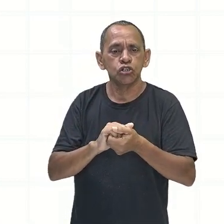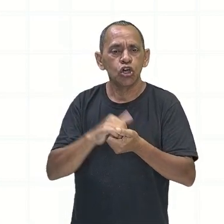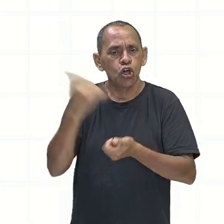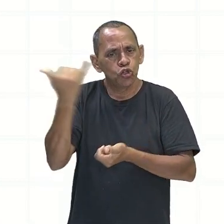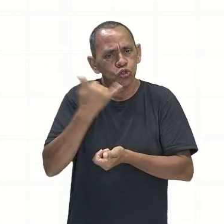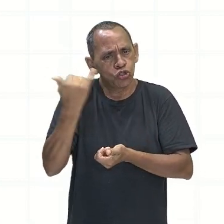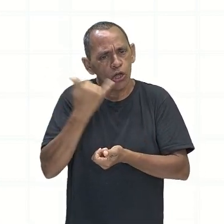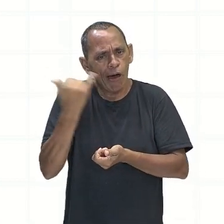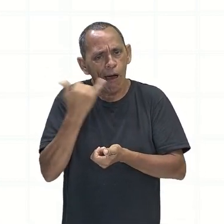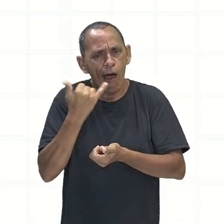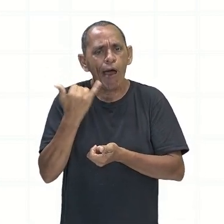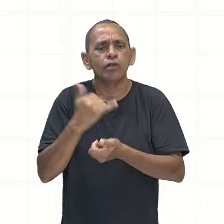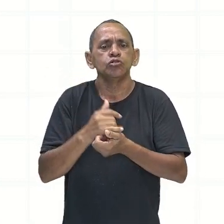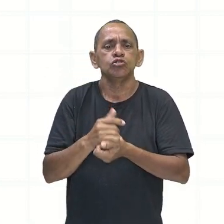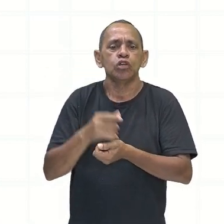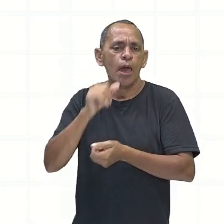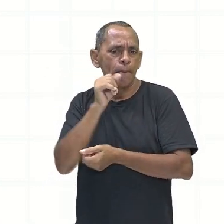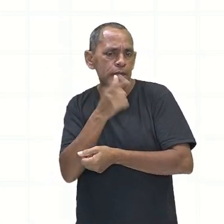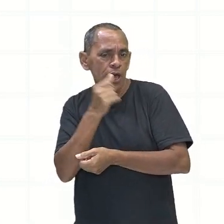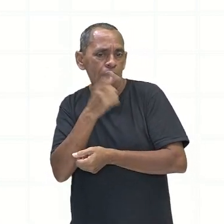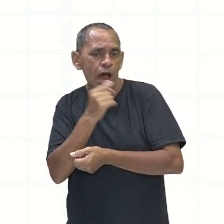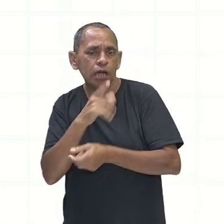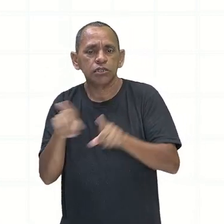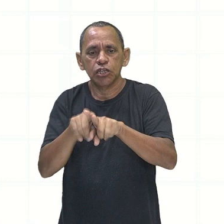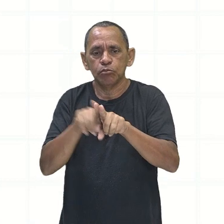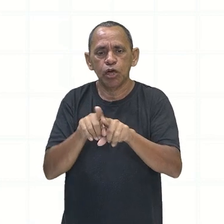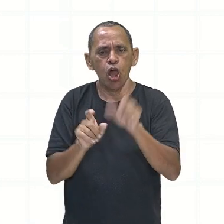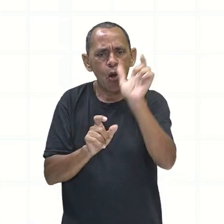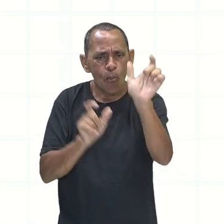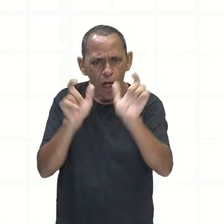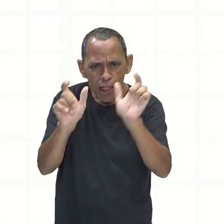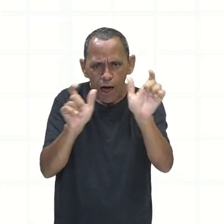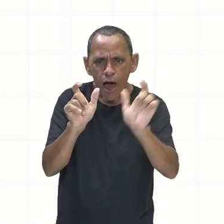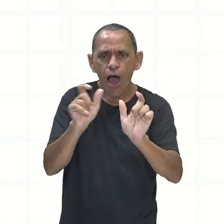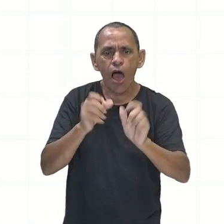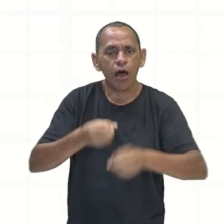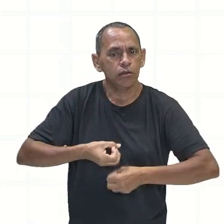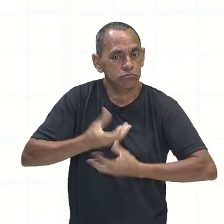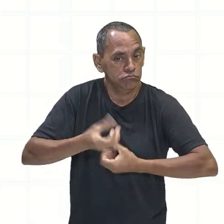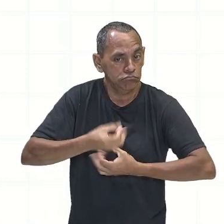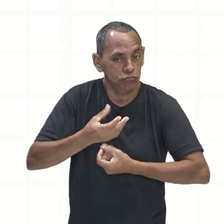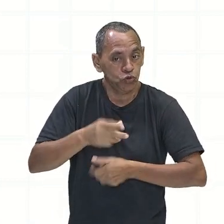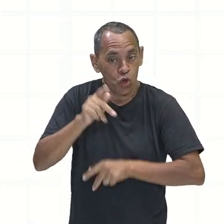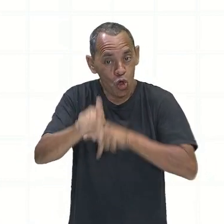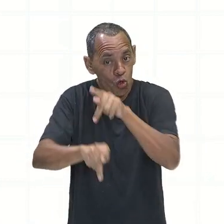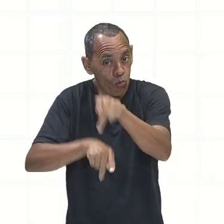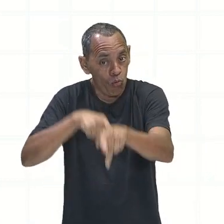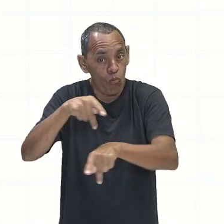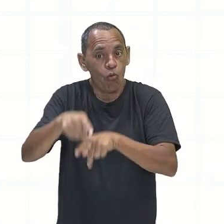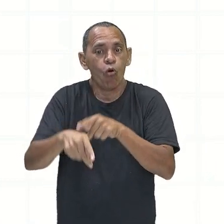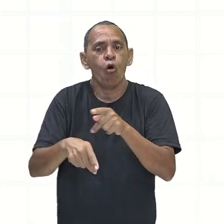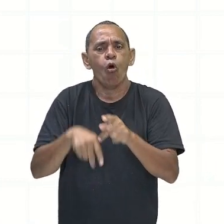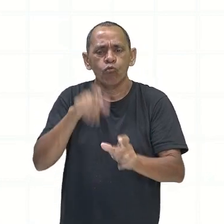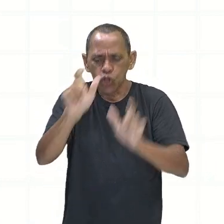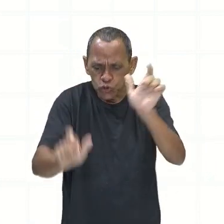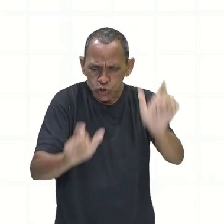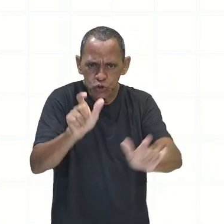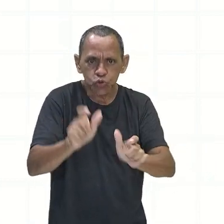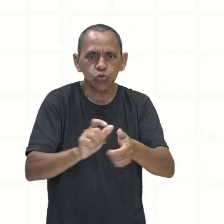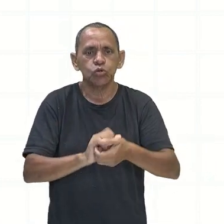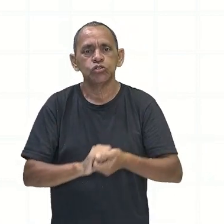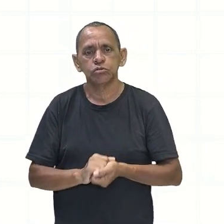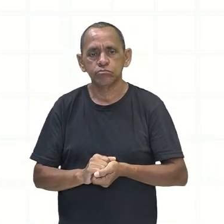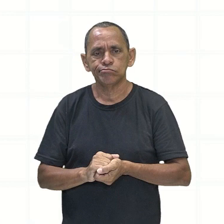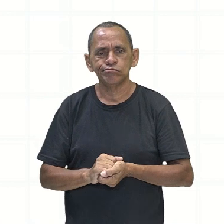expressões populares. Por quê? Porque nos poemas, o poeta ele vai utilizar palavras